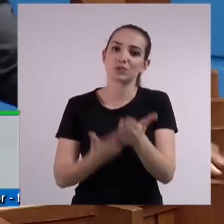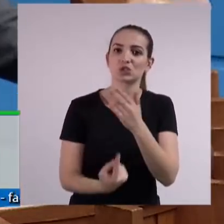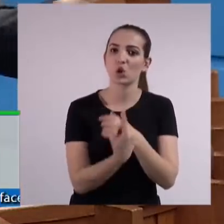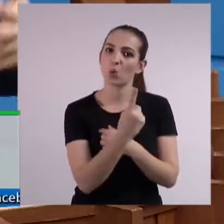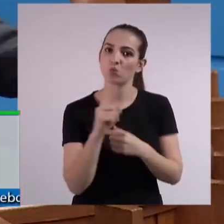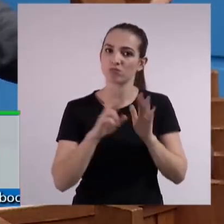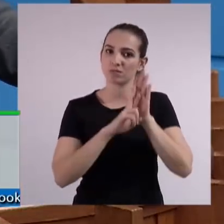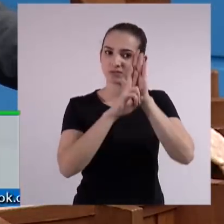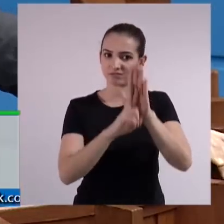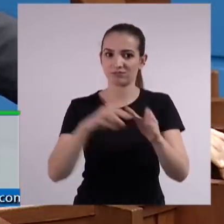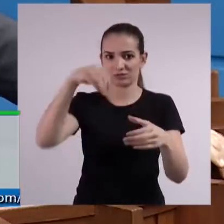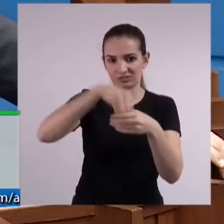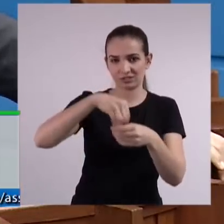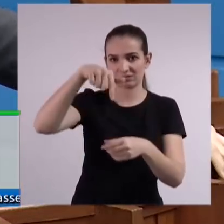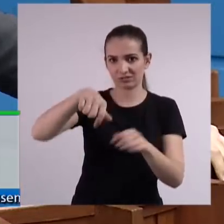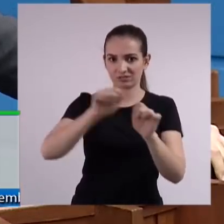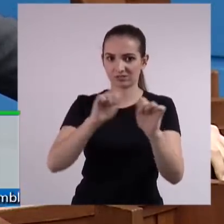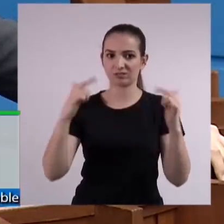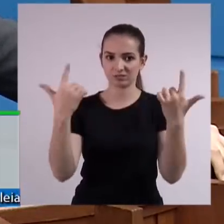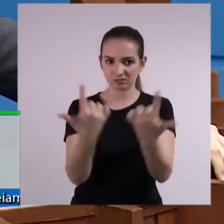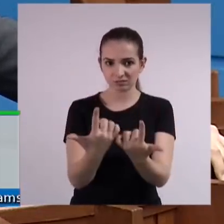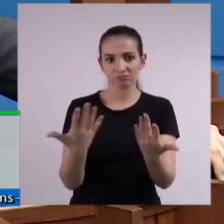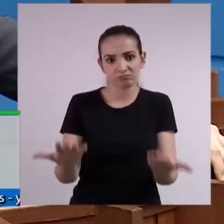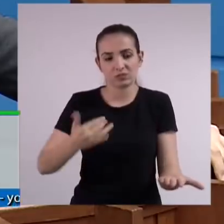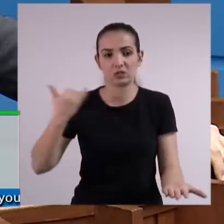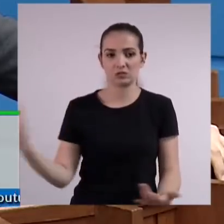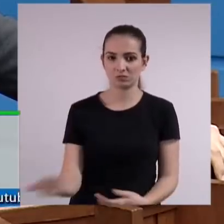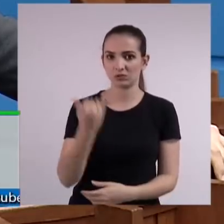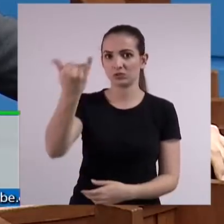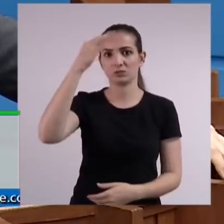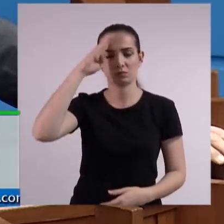dentro desta casa, importante, principalmente